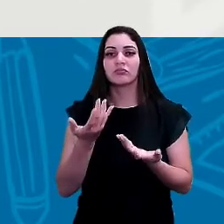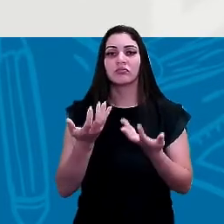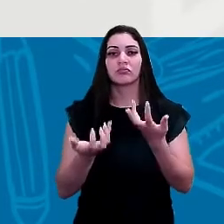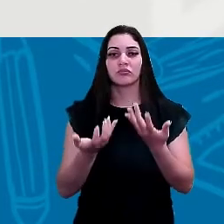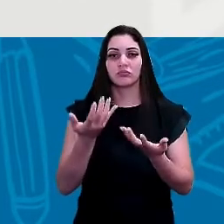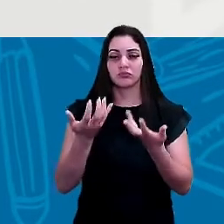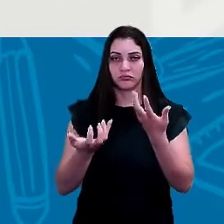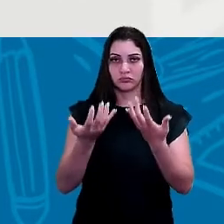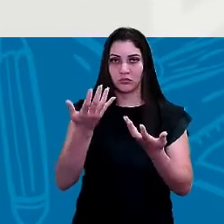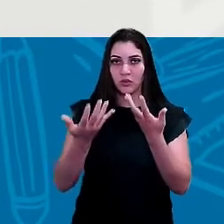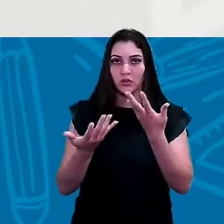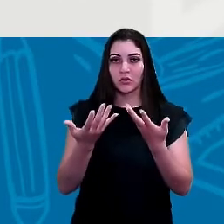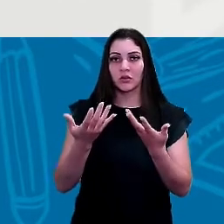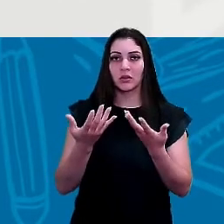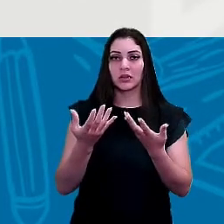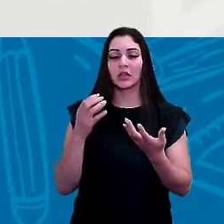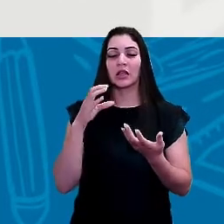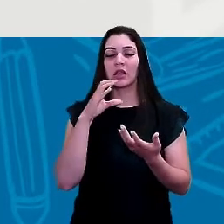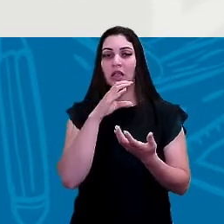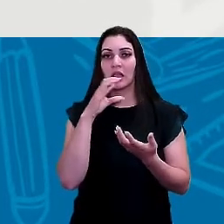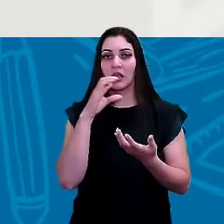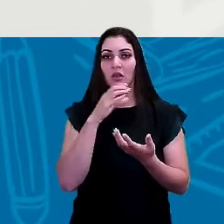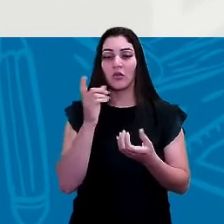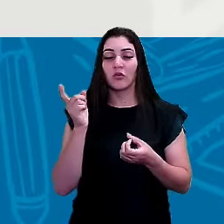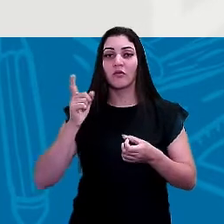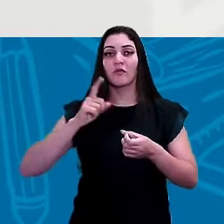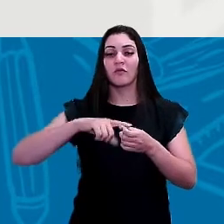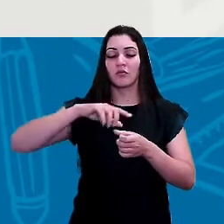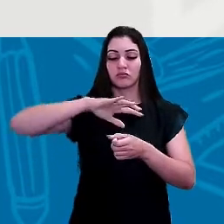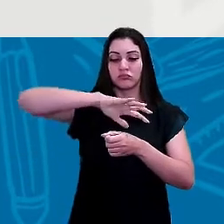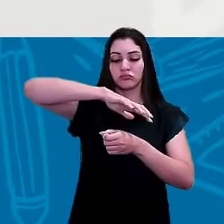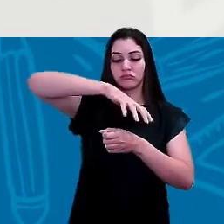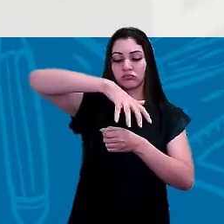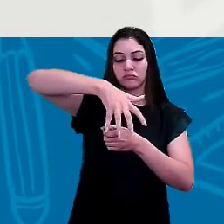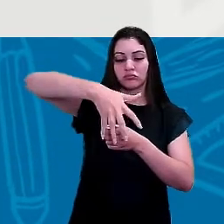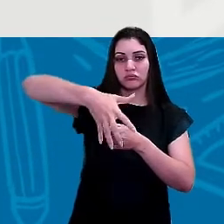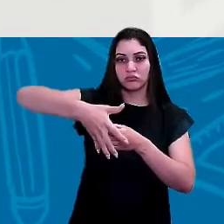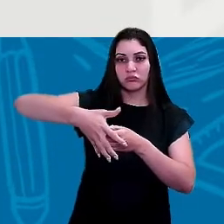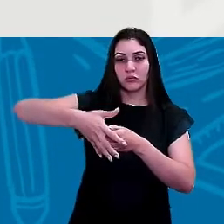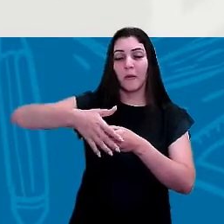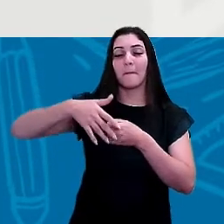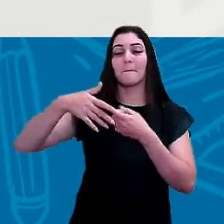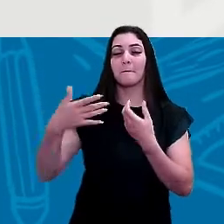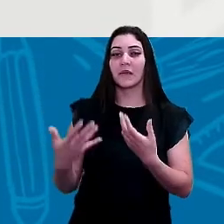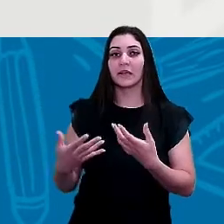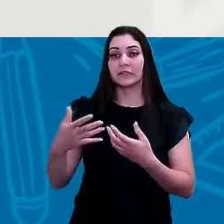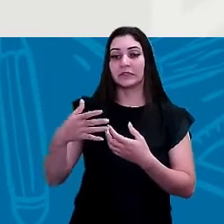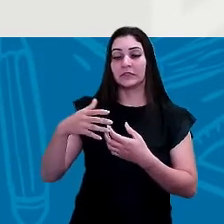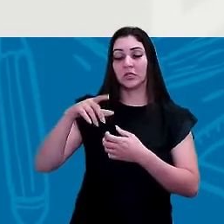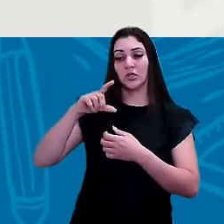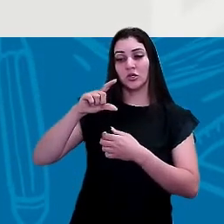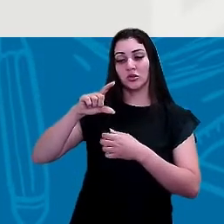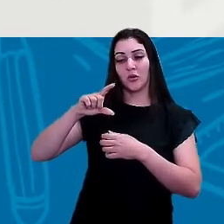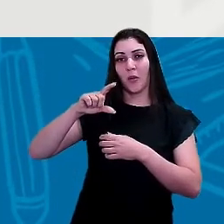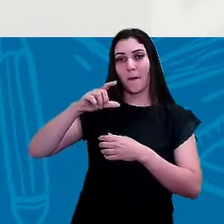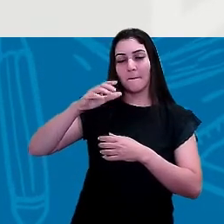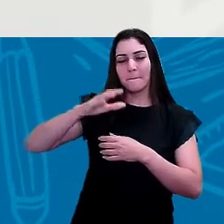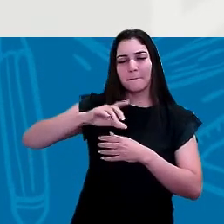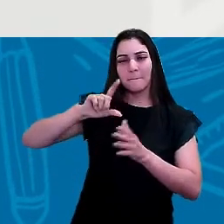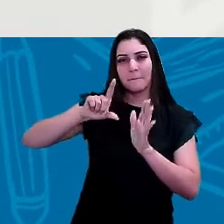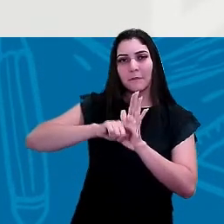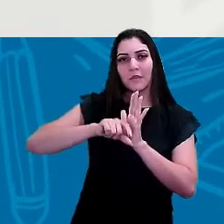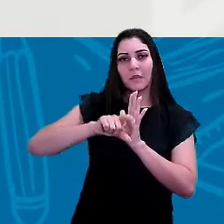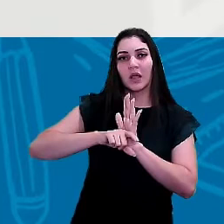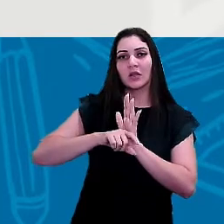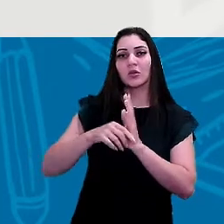forma de calor de volta para o espaço. Só que parte dessa energia, desse calor que é refletido, ele